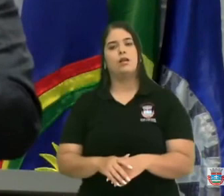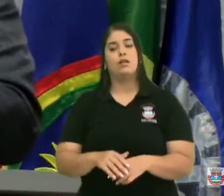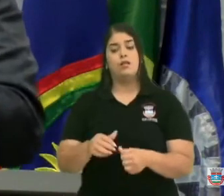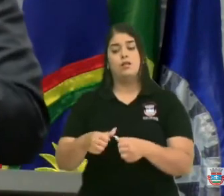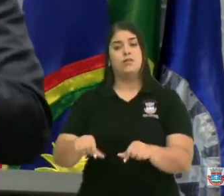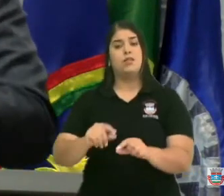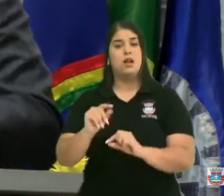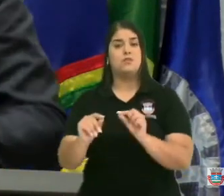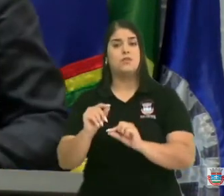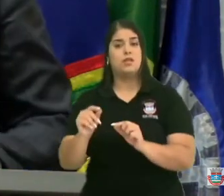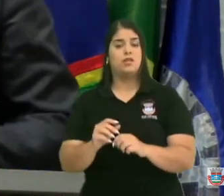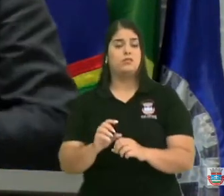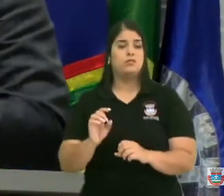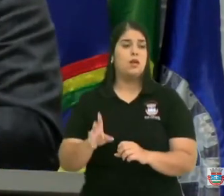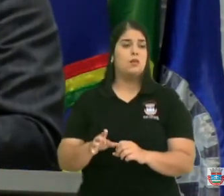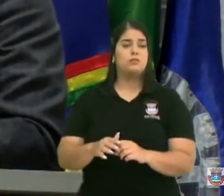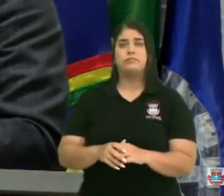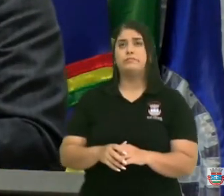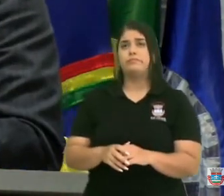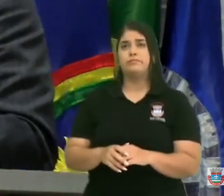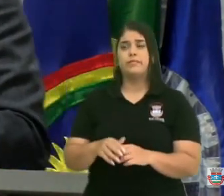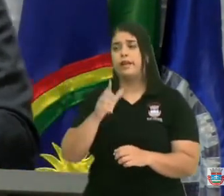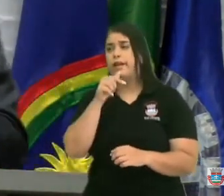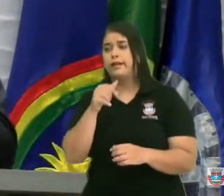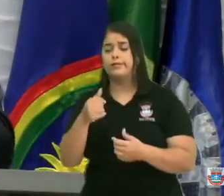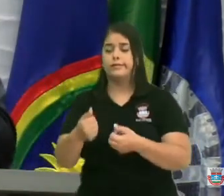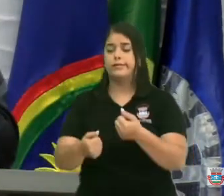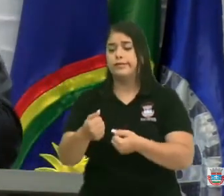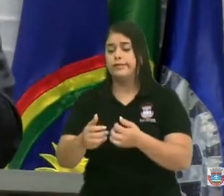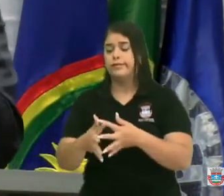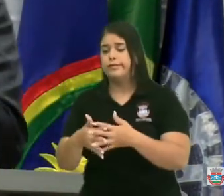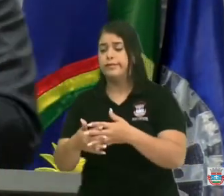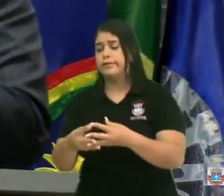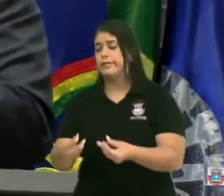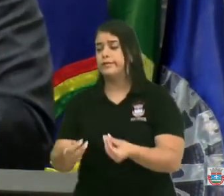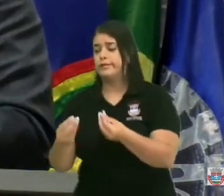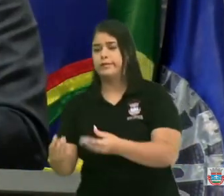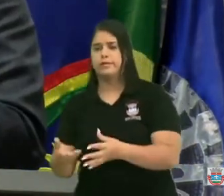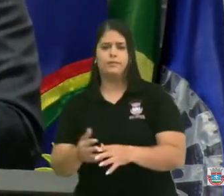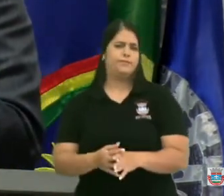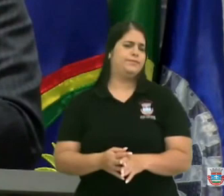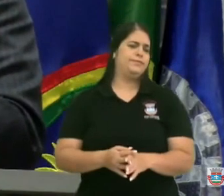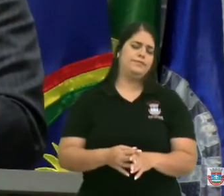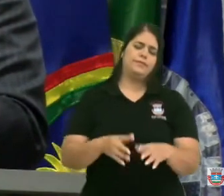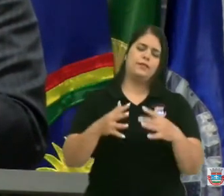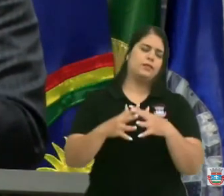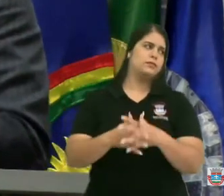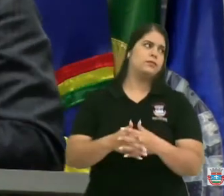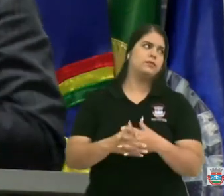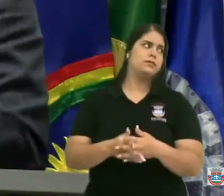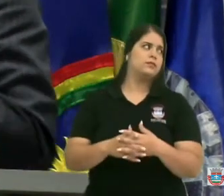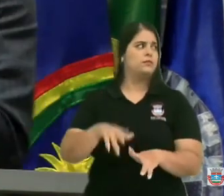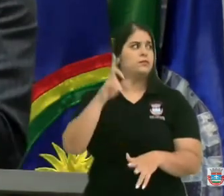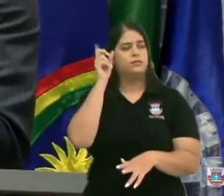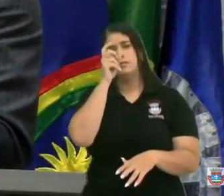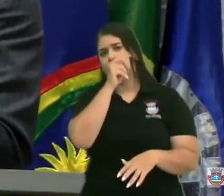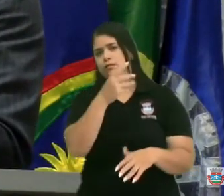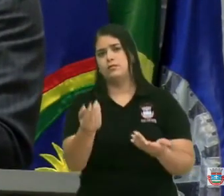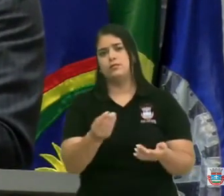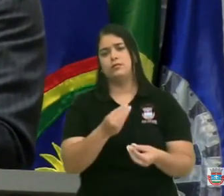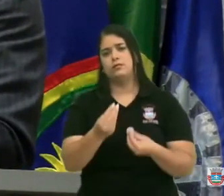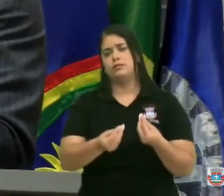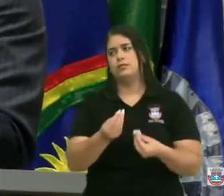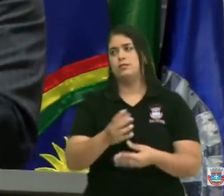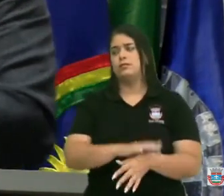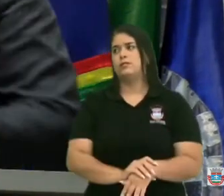dando paliativos para sustentar vocês e para que vocês tivessem uma